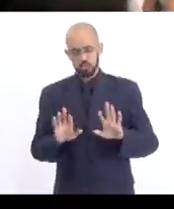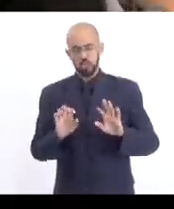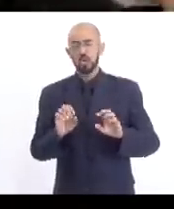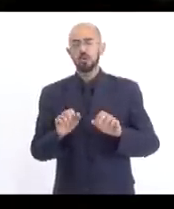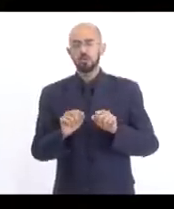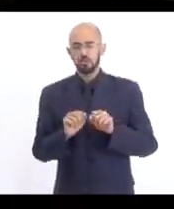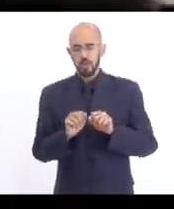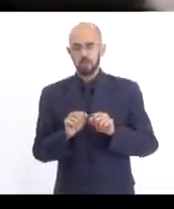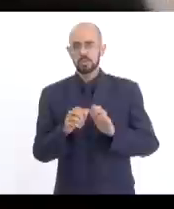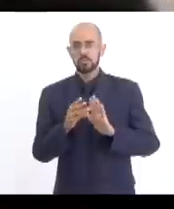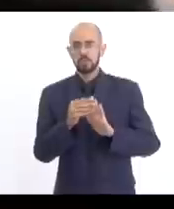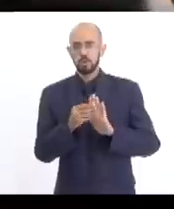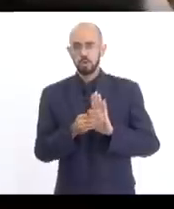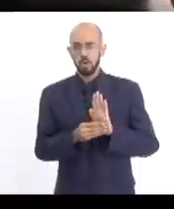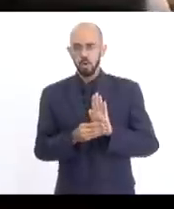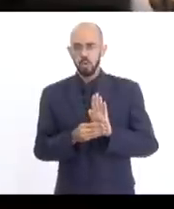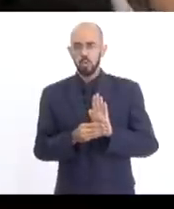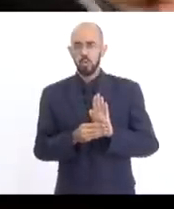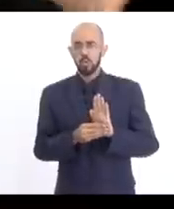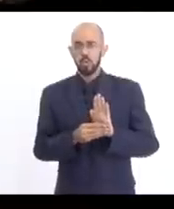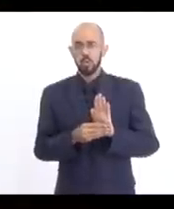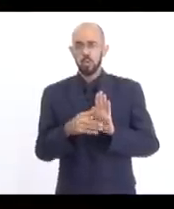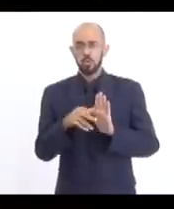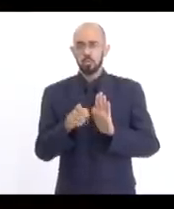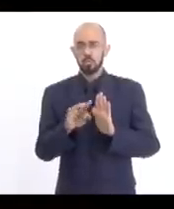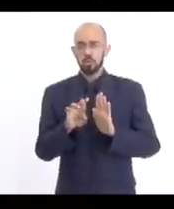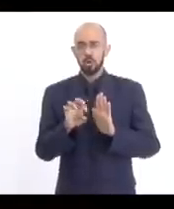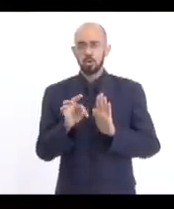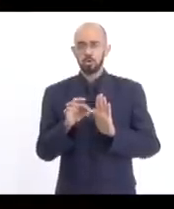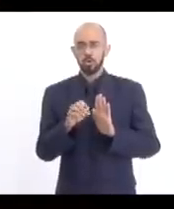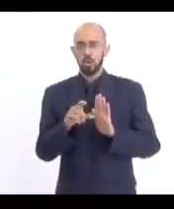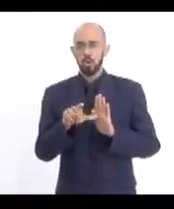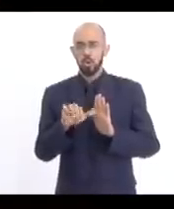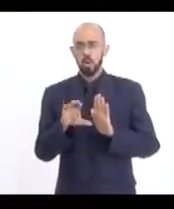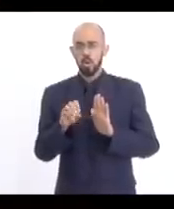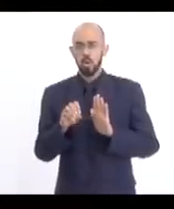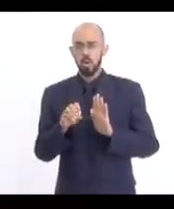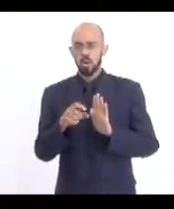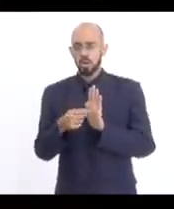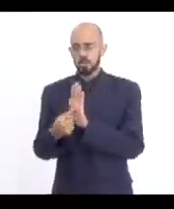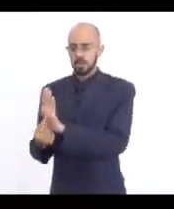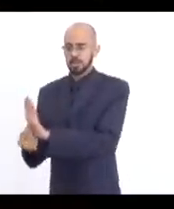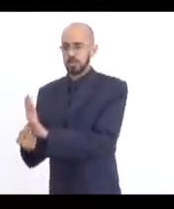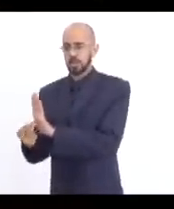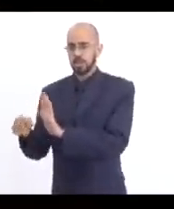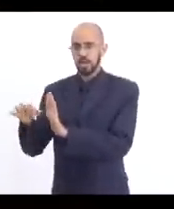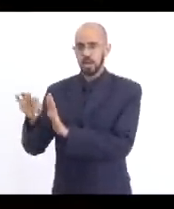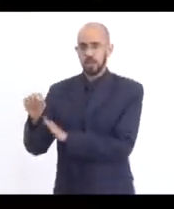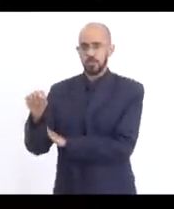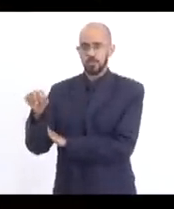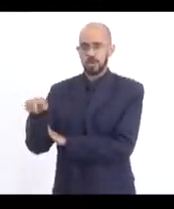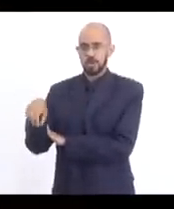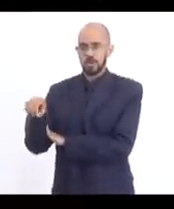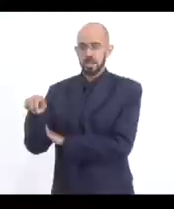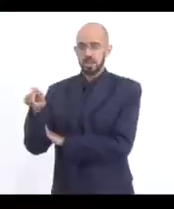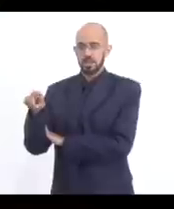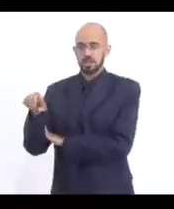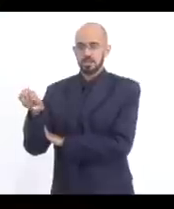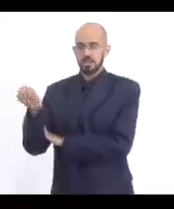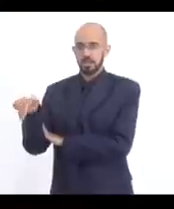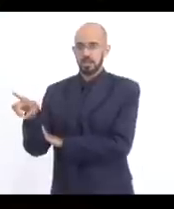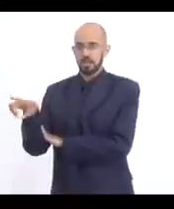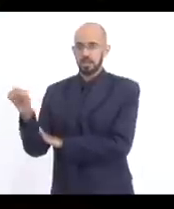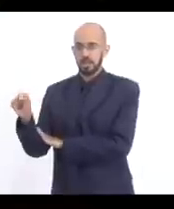Protocolou. Pega o protocolo e apresenta na Fazenda. A Fazenda acata o